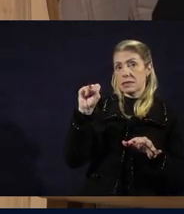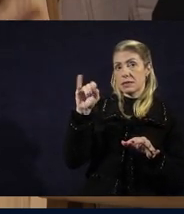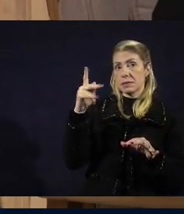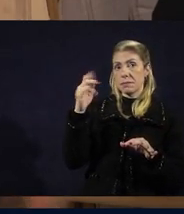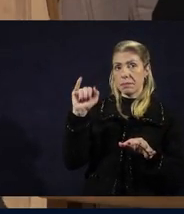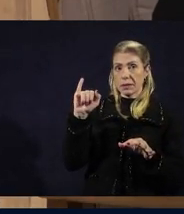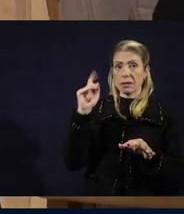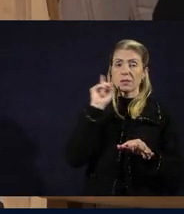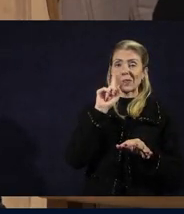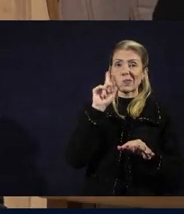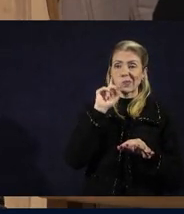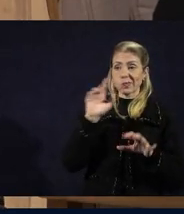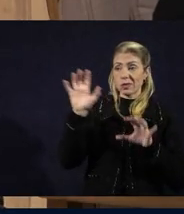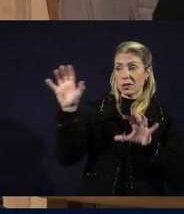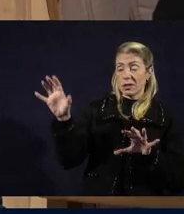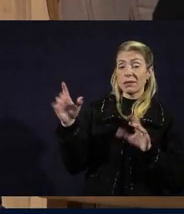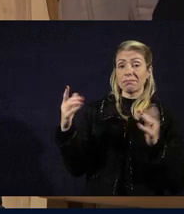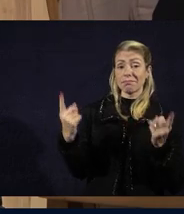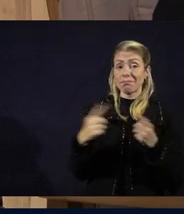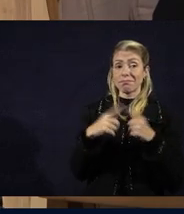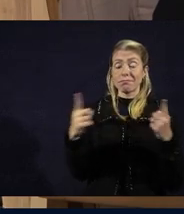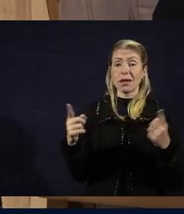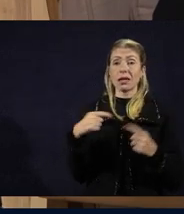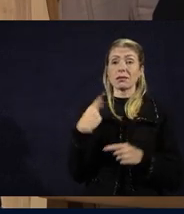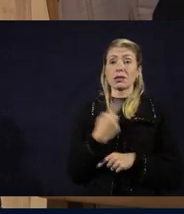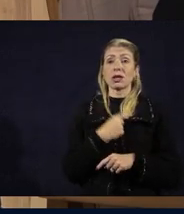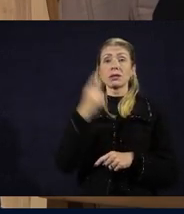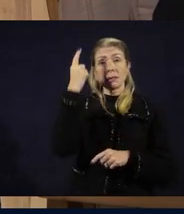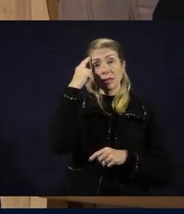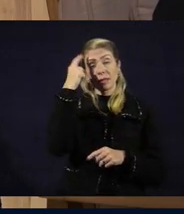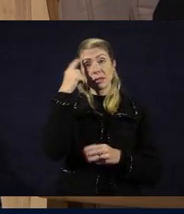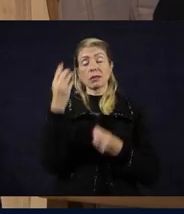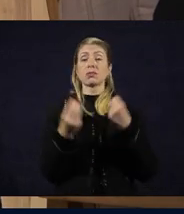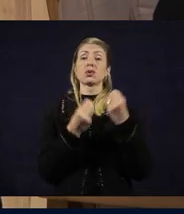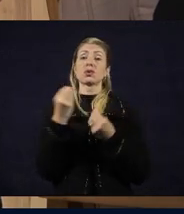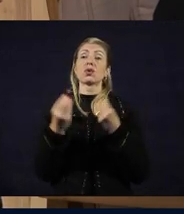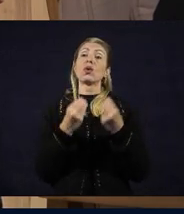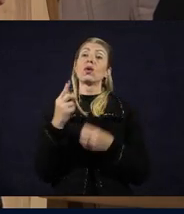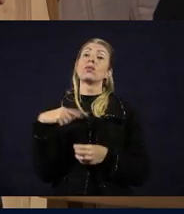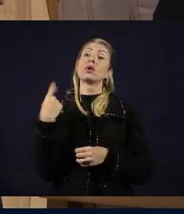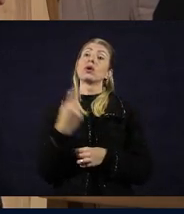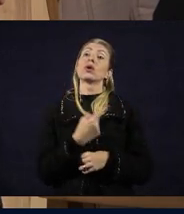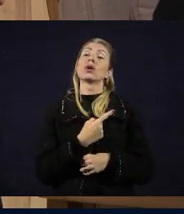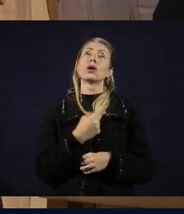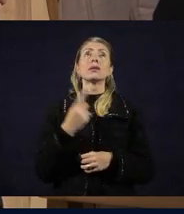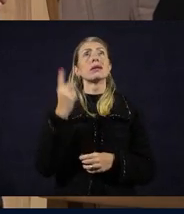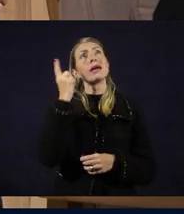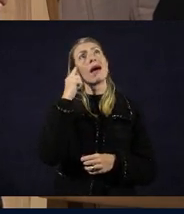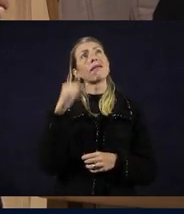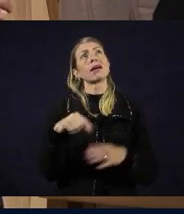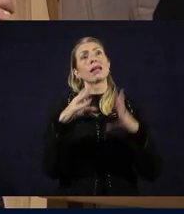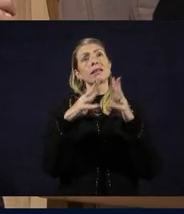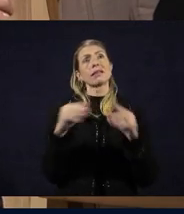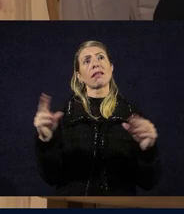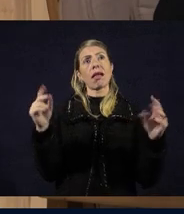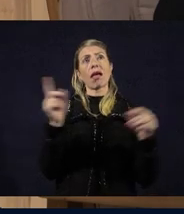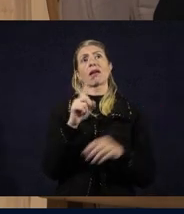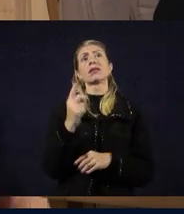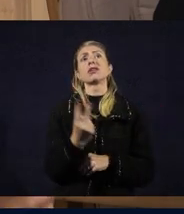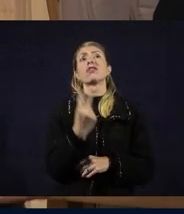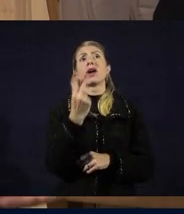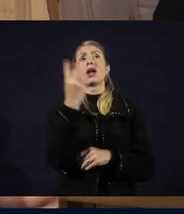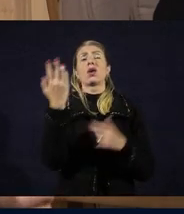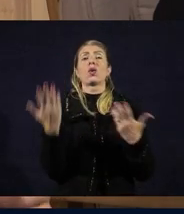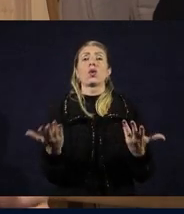até um certo ponto por que que a gente não começa a pensar por que que a terra que não vale mais se nós temos